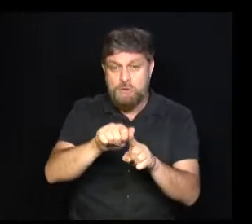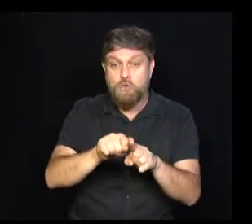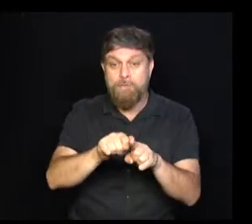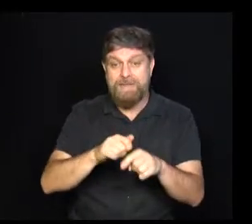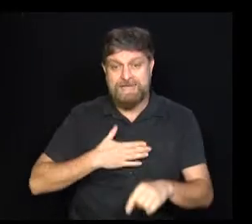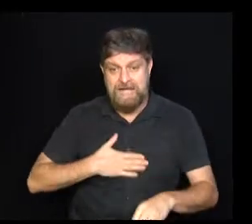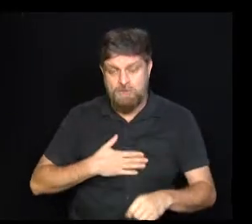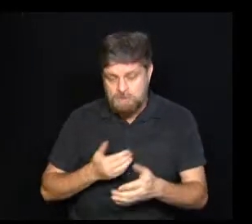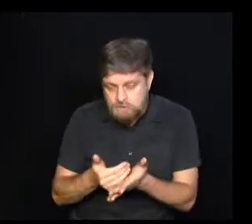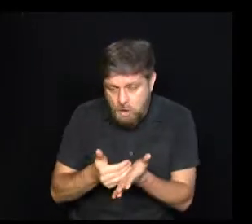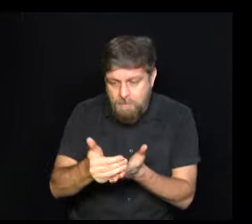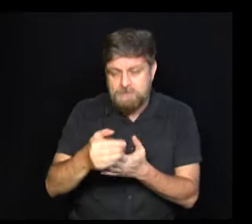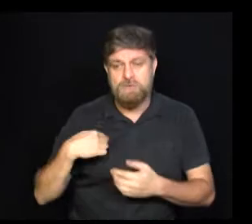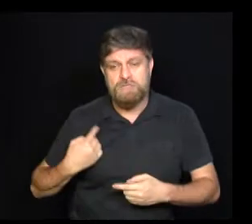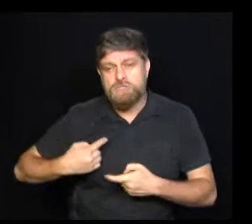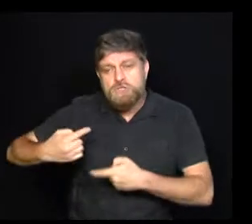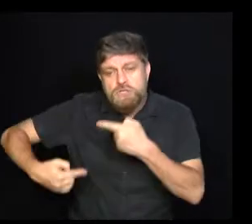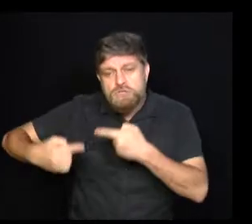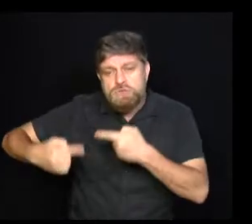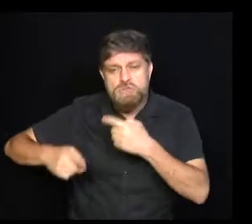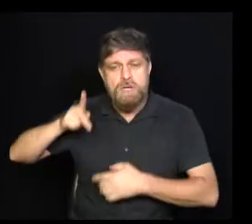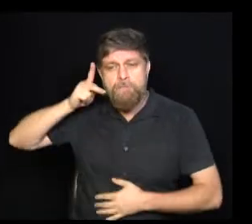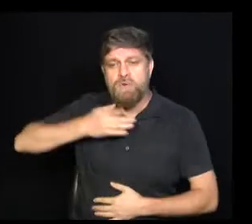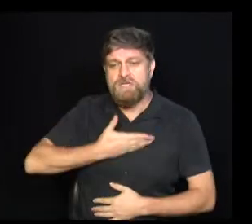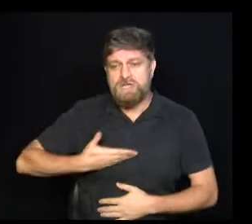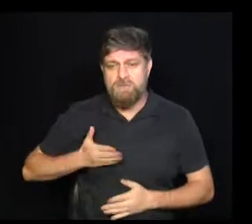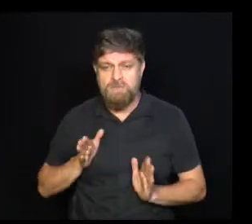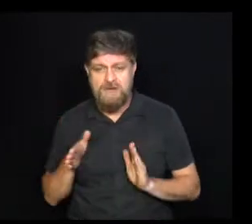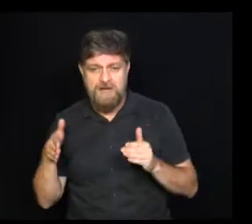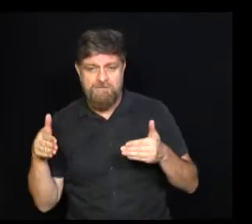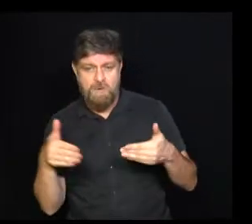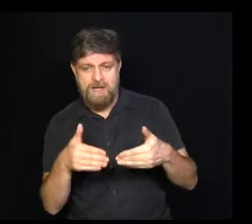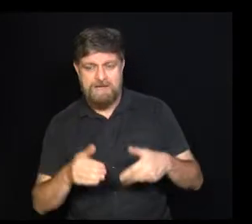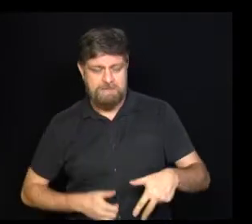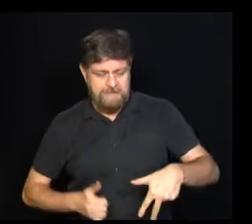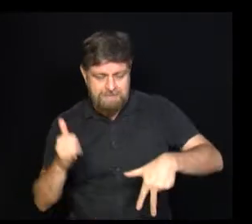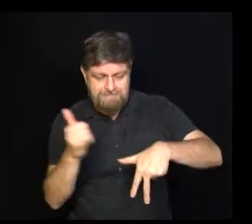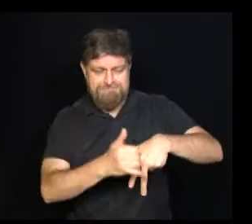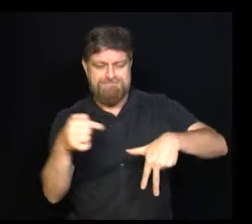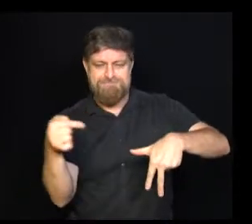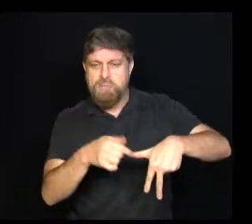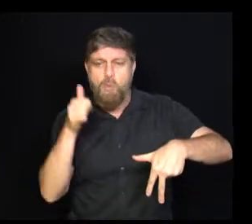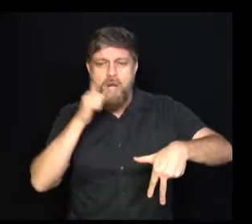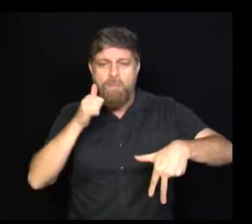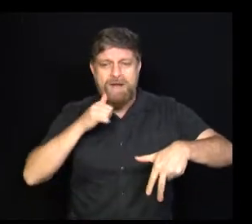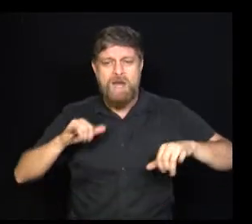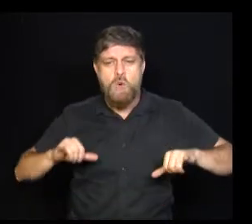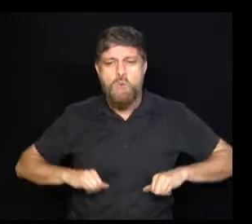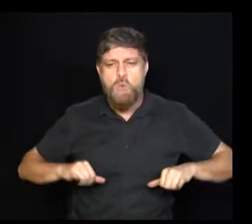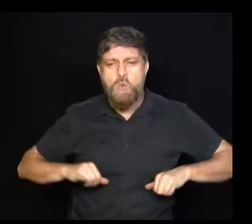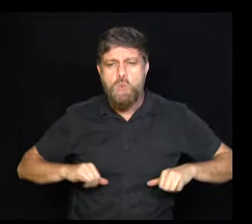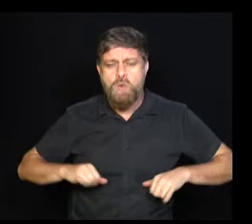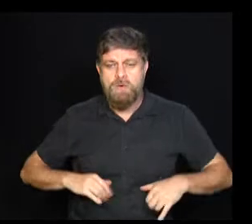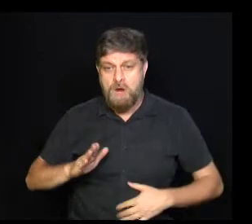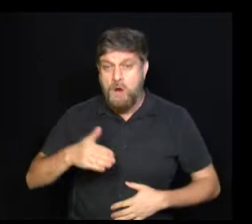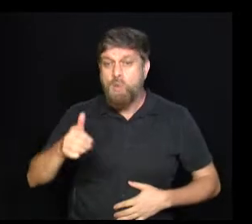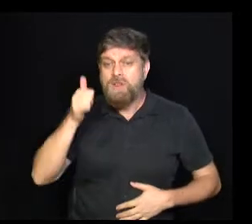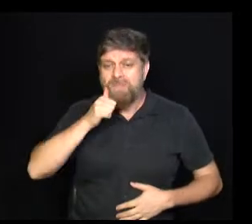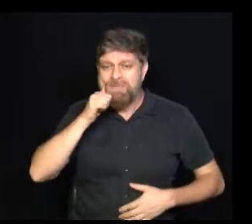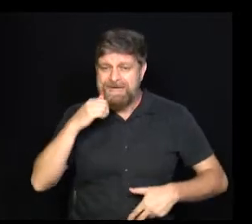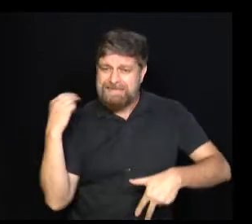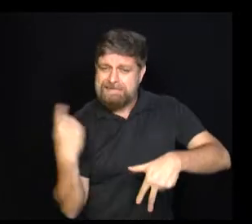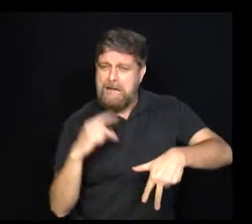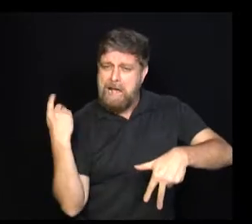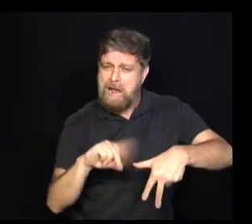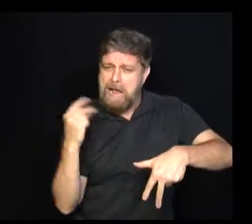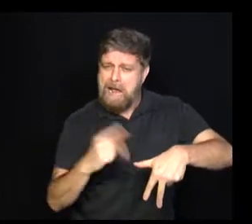um mês para a gente discutir essas políticas públicas voltadas à proteção da mulher. E quando uma mulher é agredida, quando uma